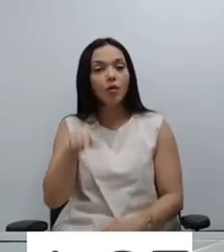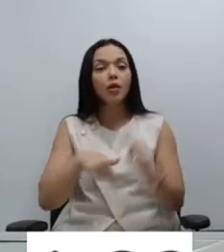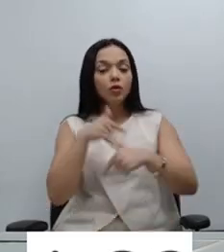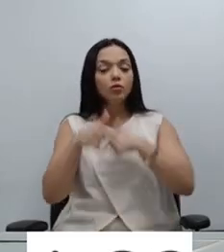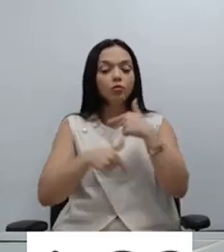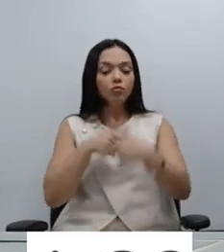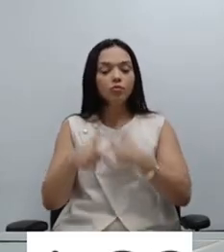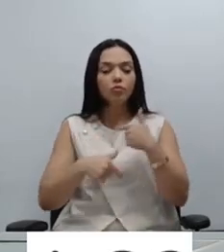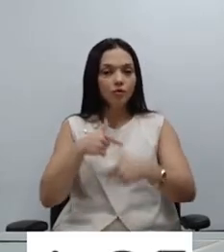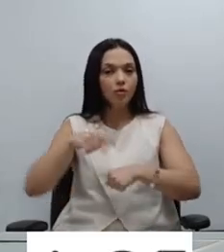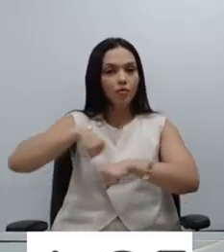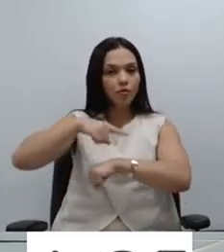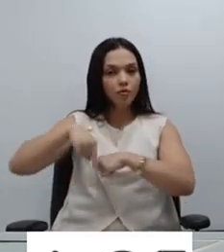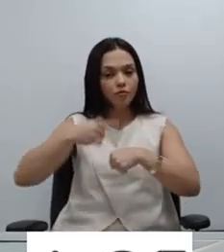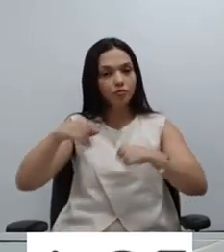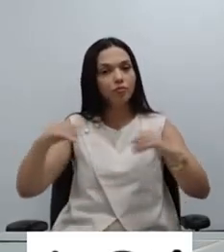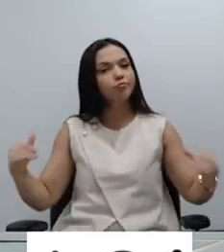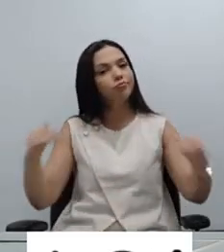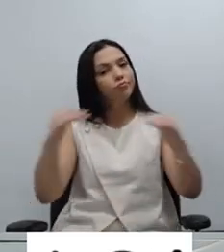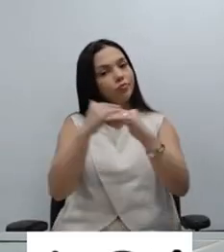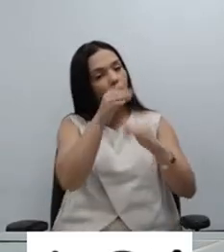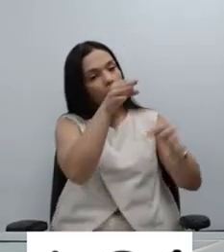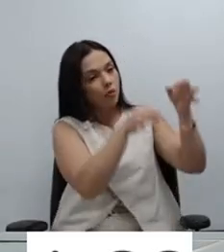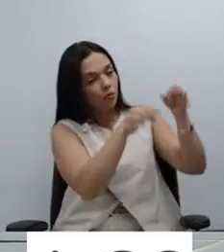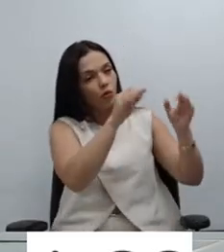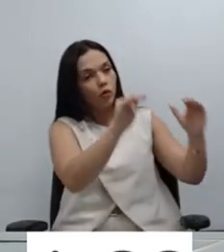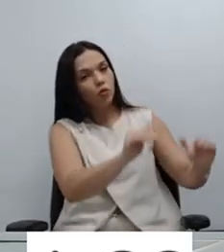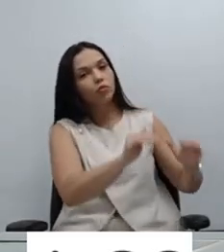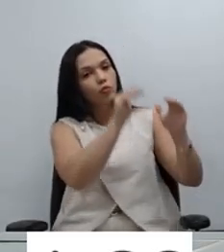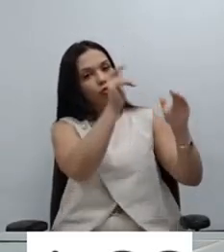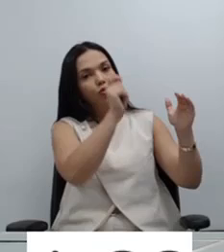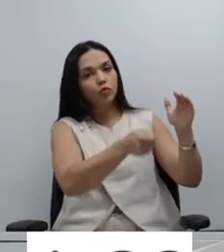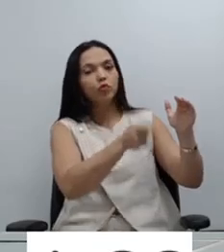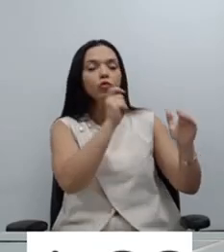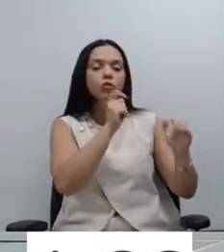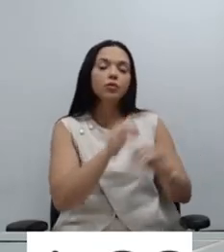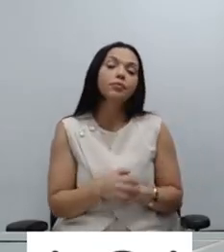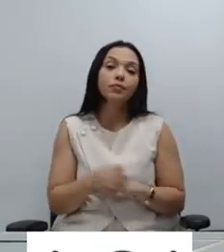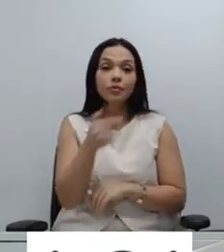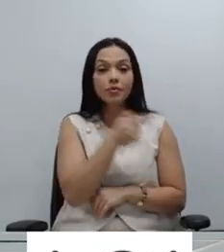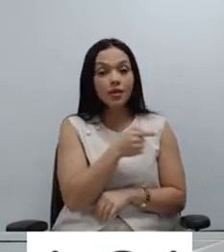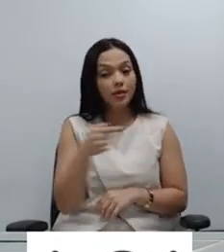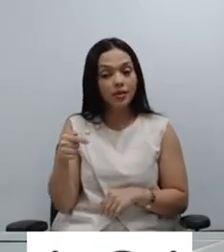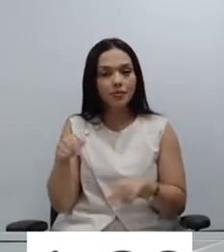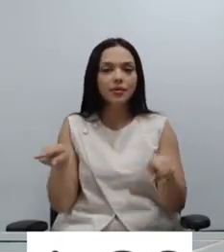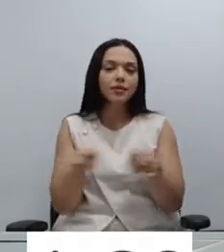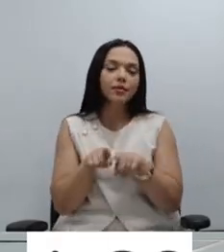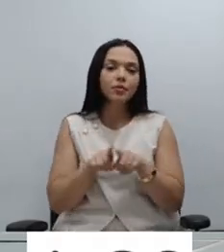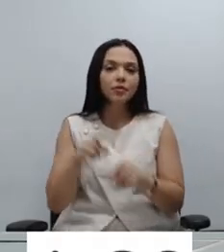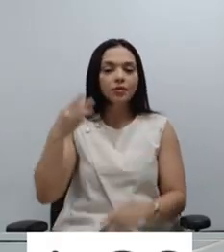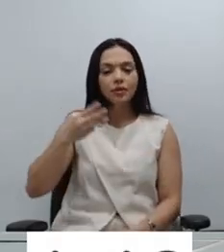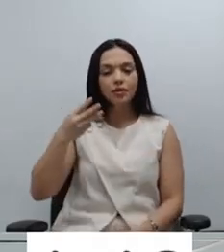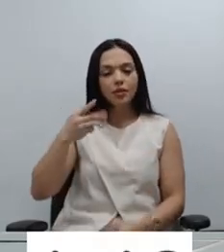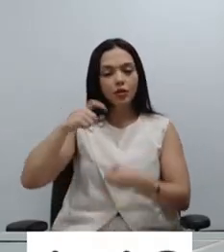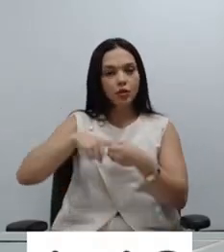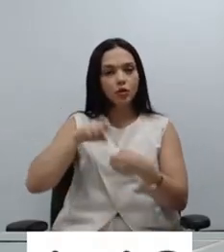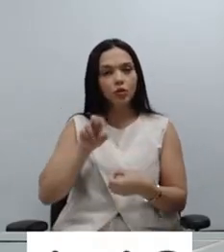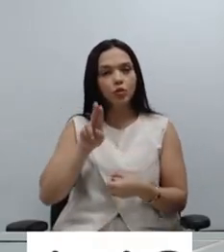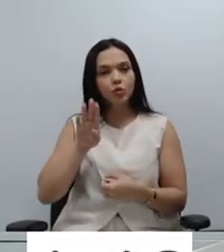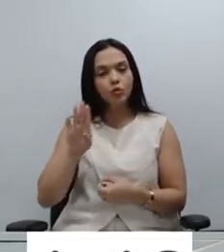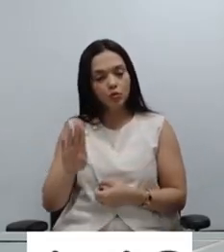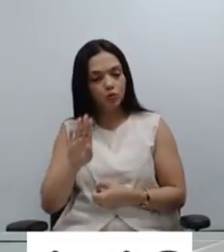trabalho ao Tribunal de Justiça. Nesta semana, também conversamos com o terceiro subdefensor